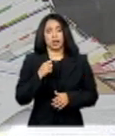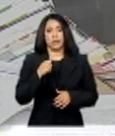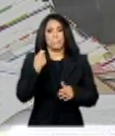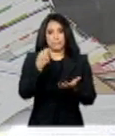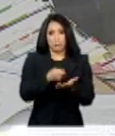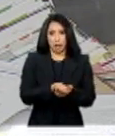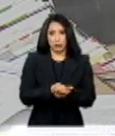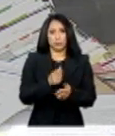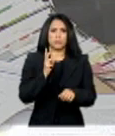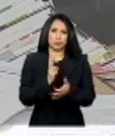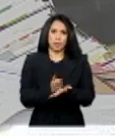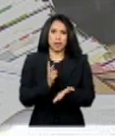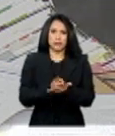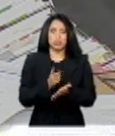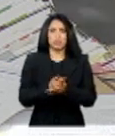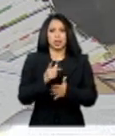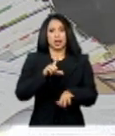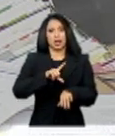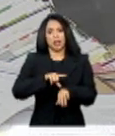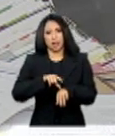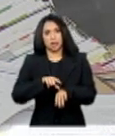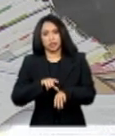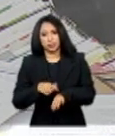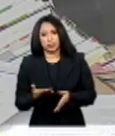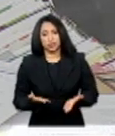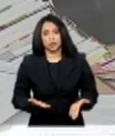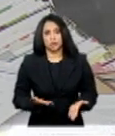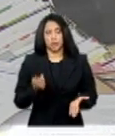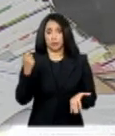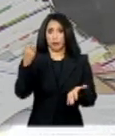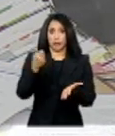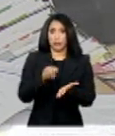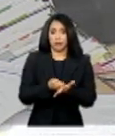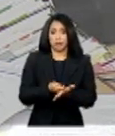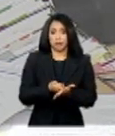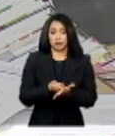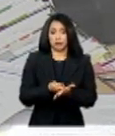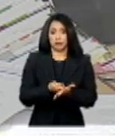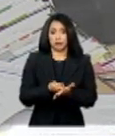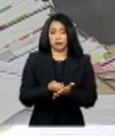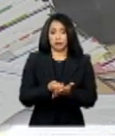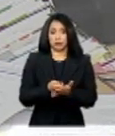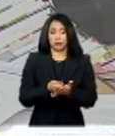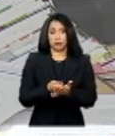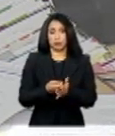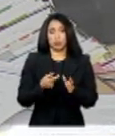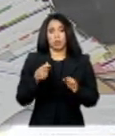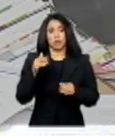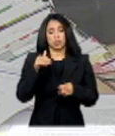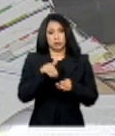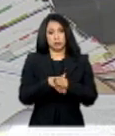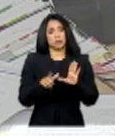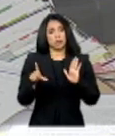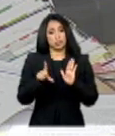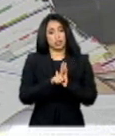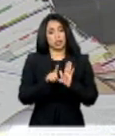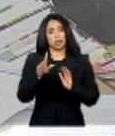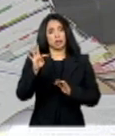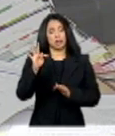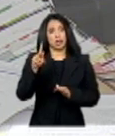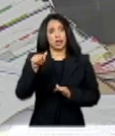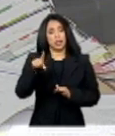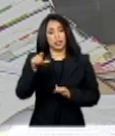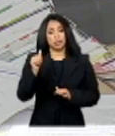e com o pagamento de todos os conceitos legais é a a a tarifa que lhe é